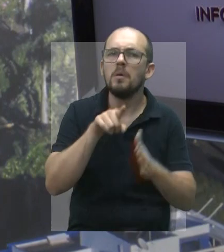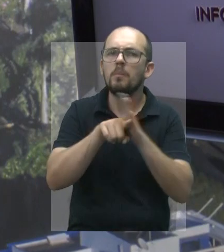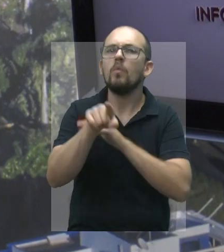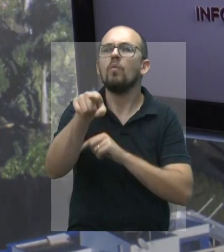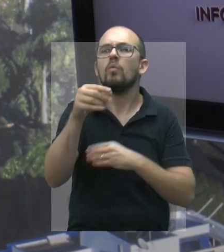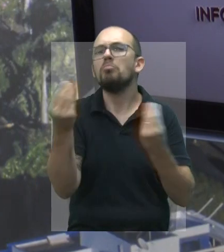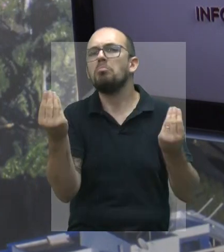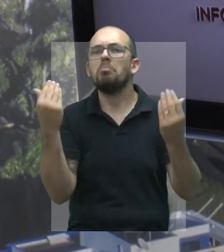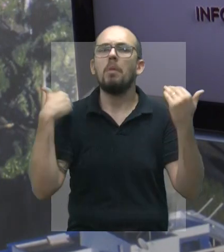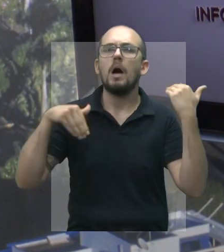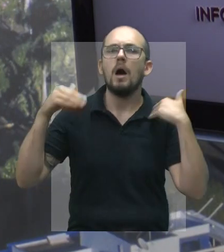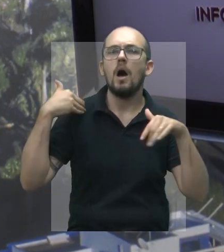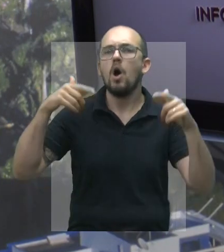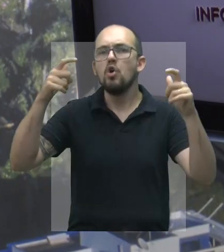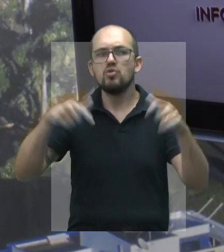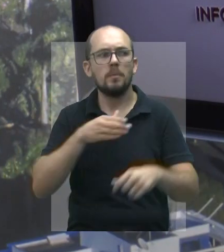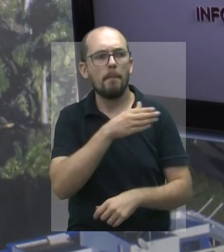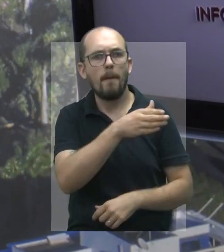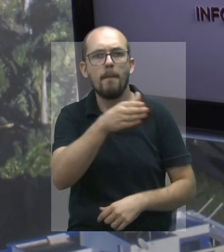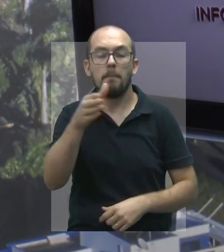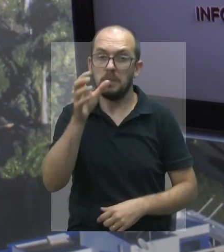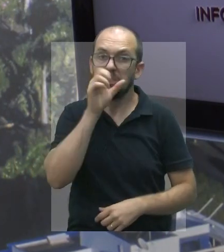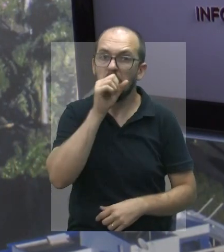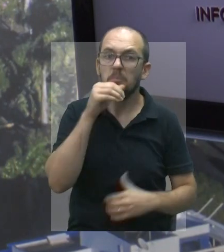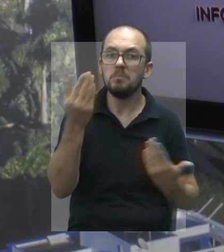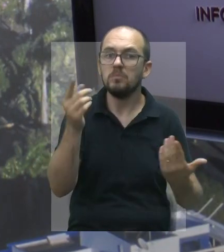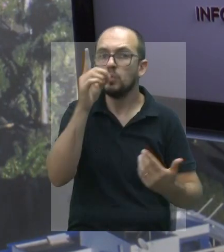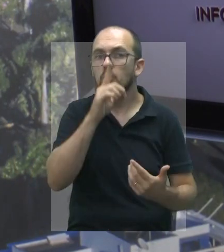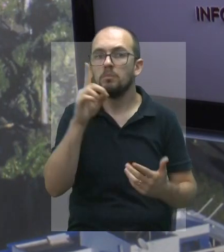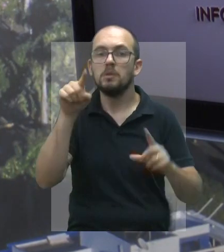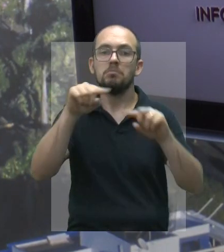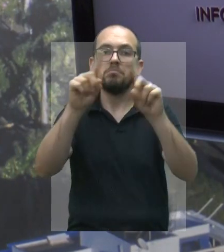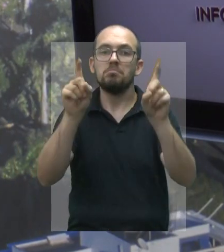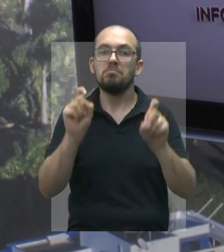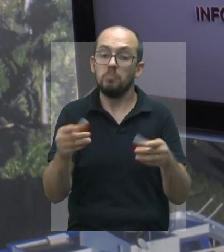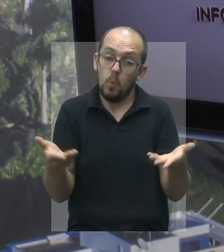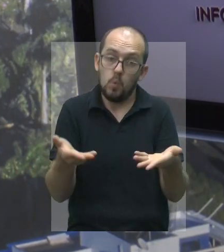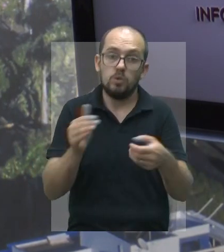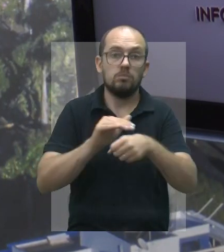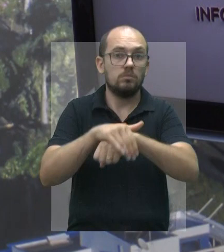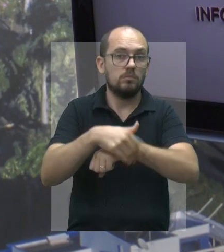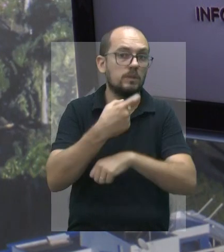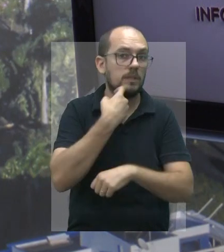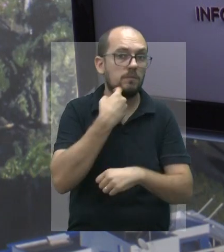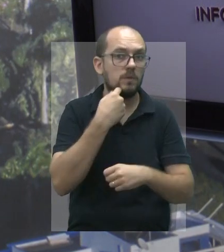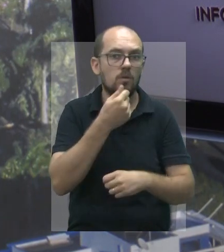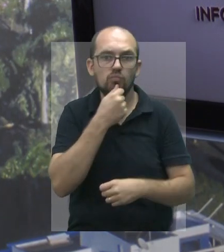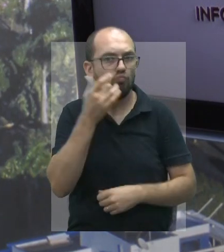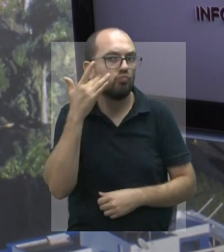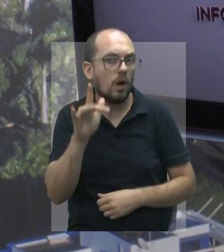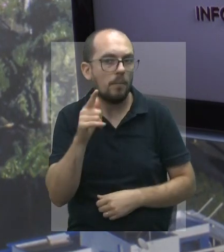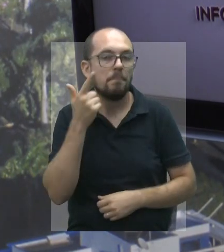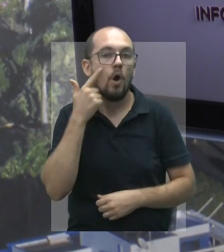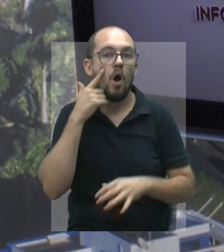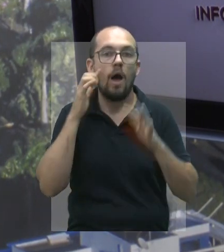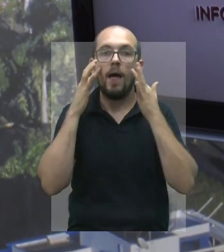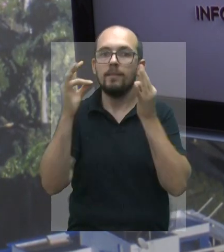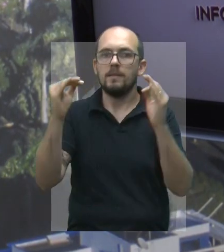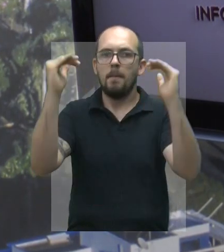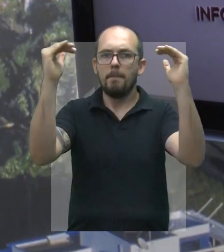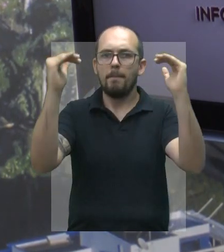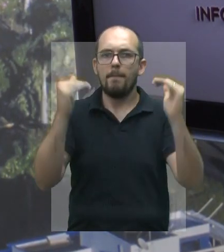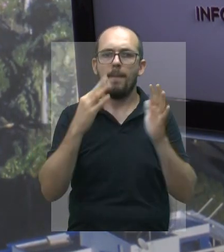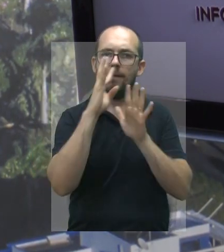que vai fazer com a família durante o sábado, o domingo, ou até mesmo hoje à noite, sexta-feira à noite? Ainda não? Preste atenção então nas